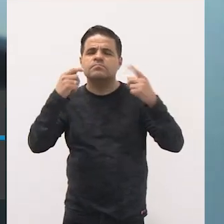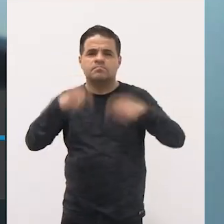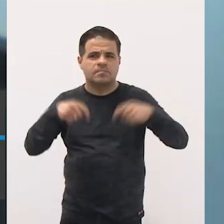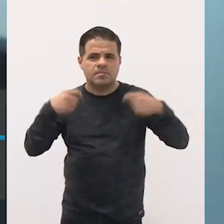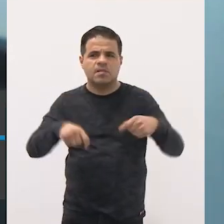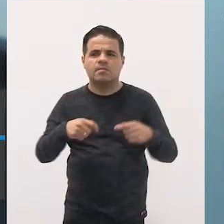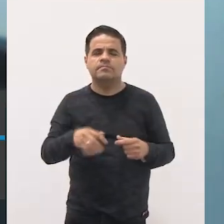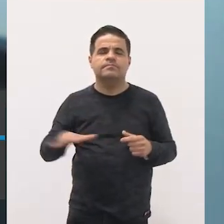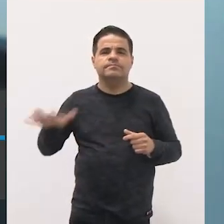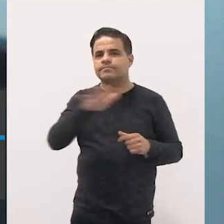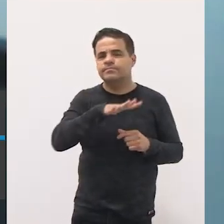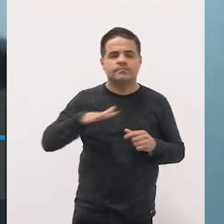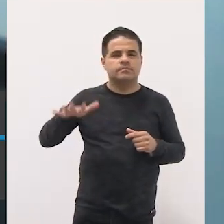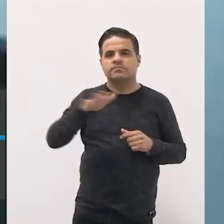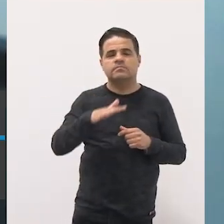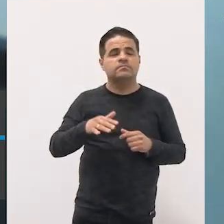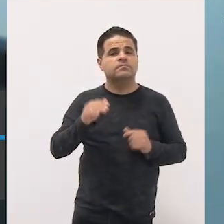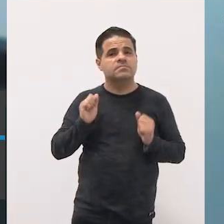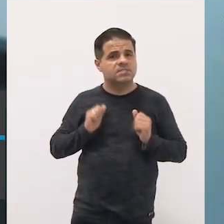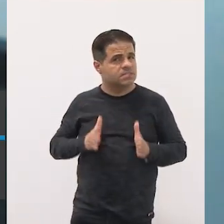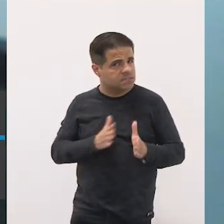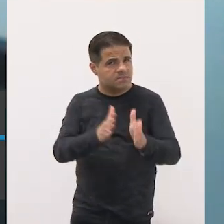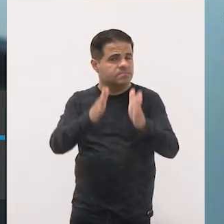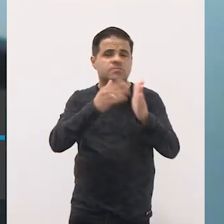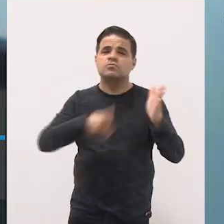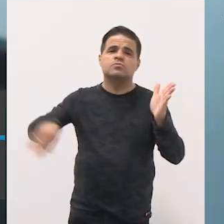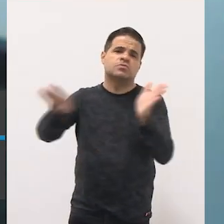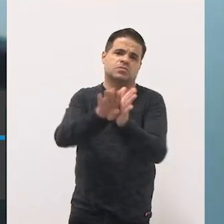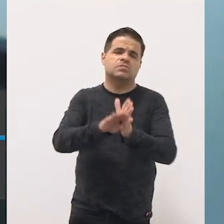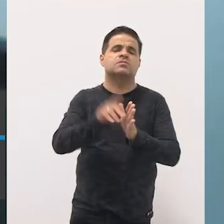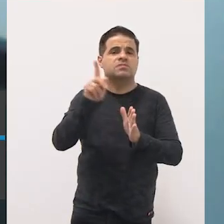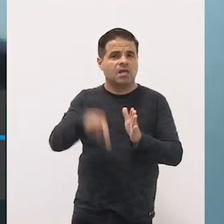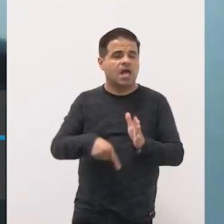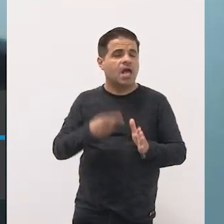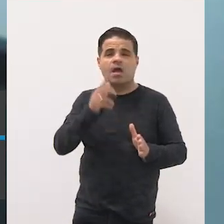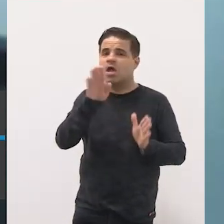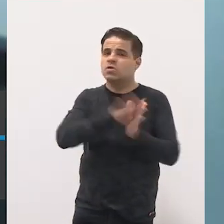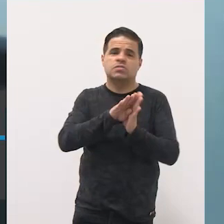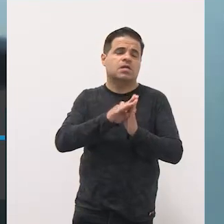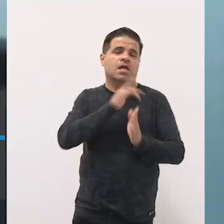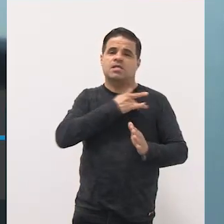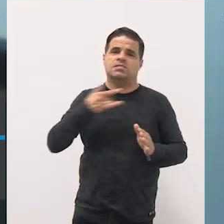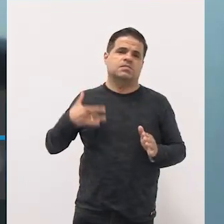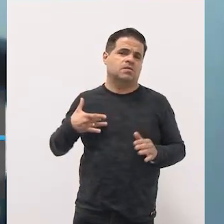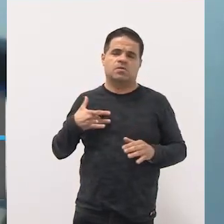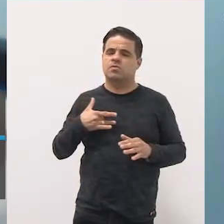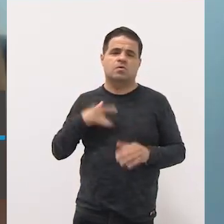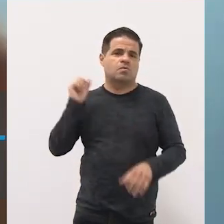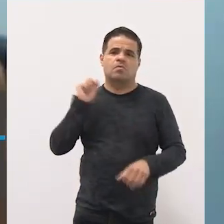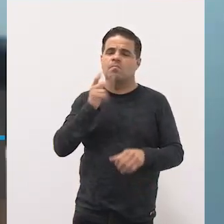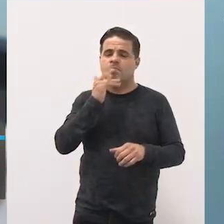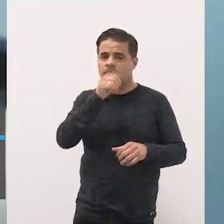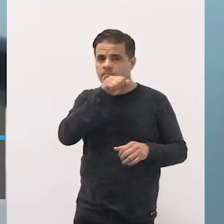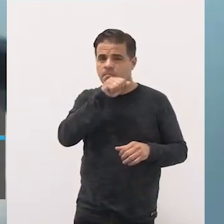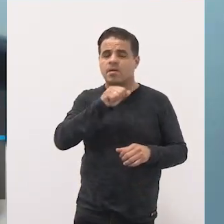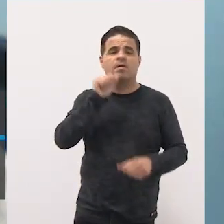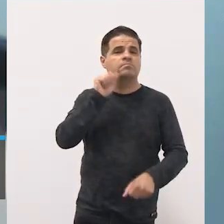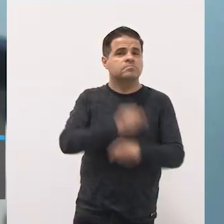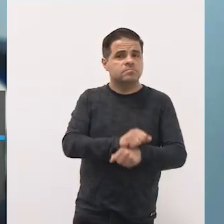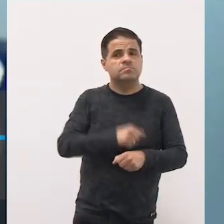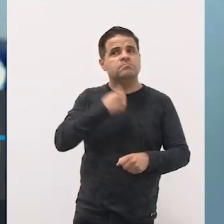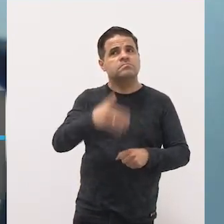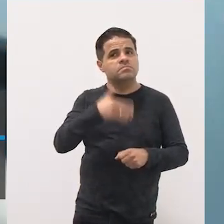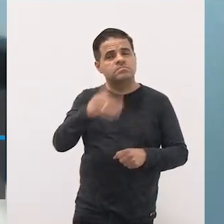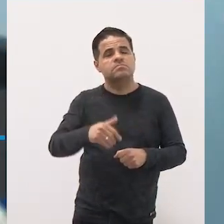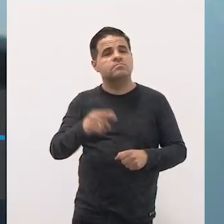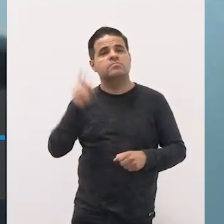Então, esse caminho da chegada, ela não chega na saúde, ela também não vai numa manifestação, ela também